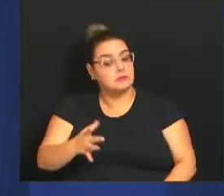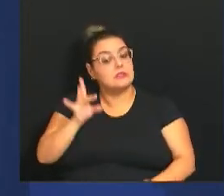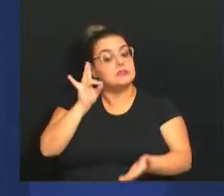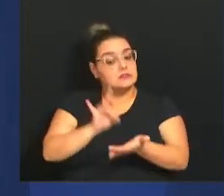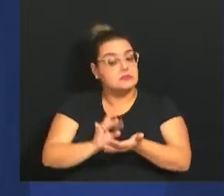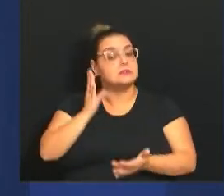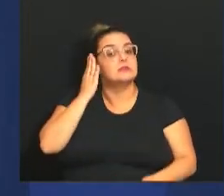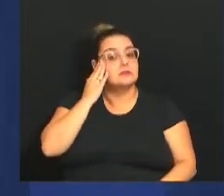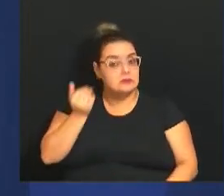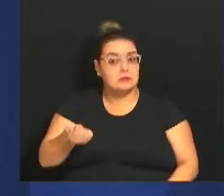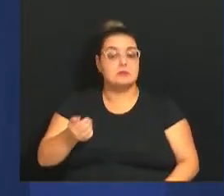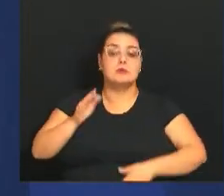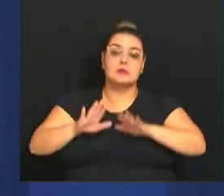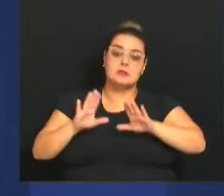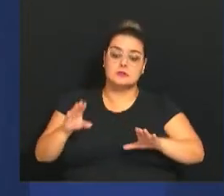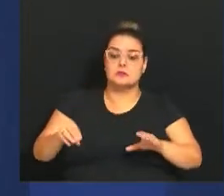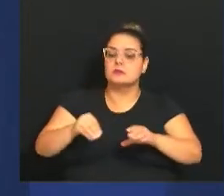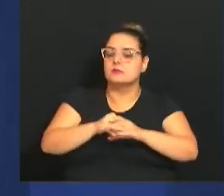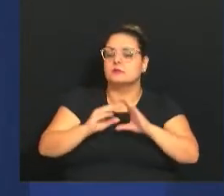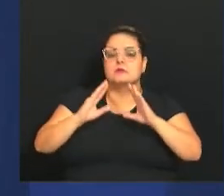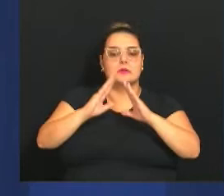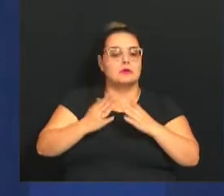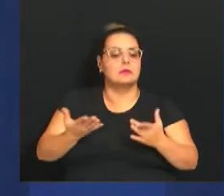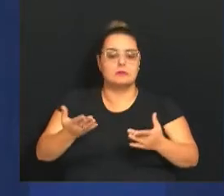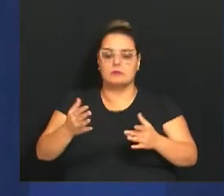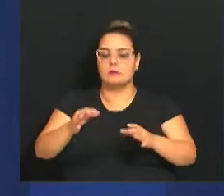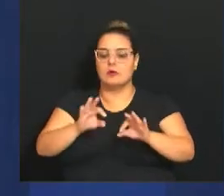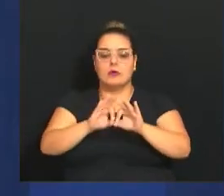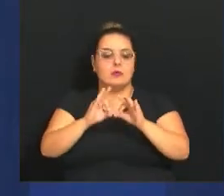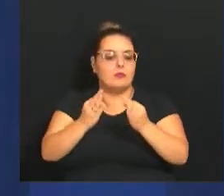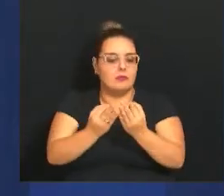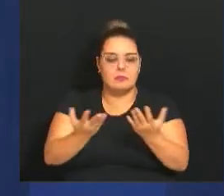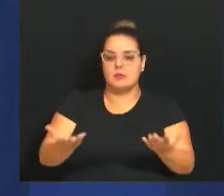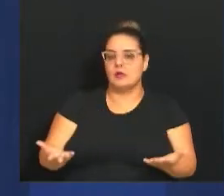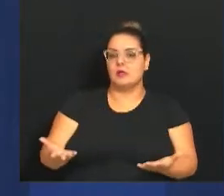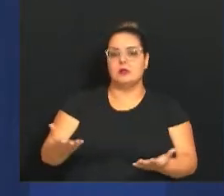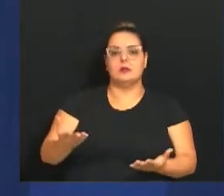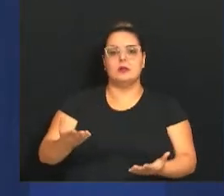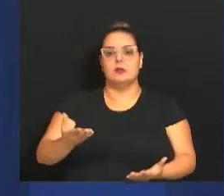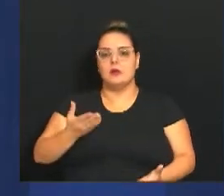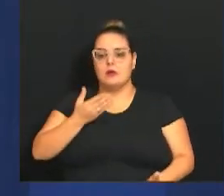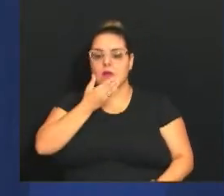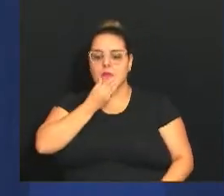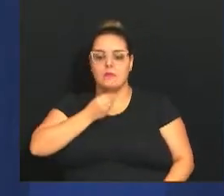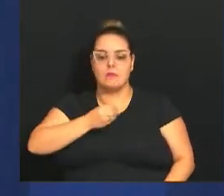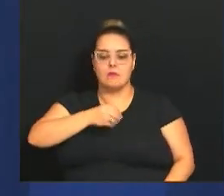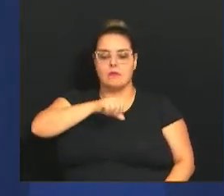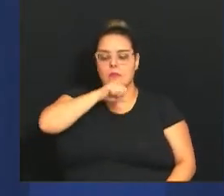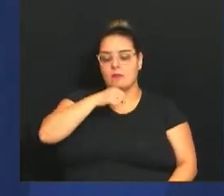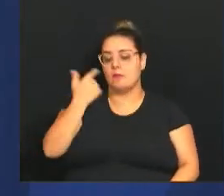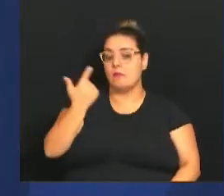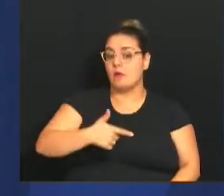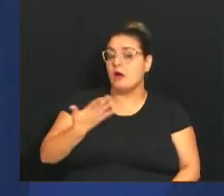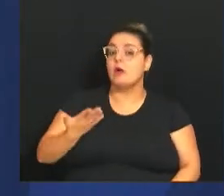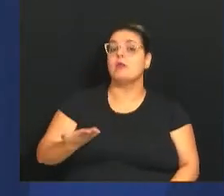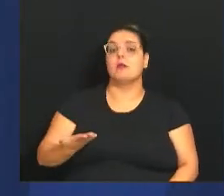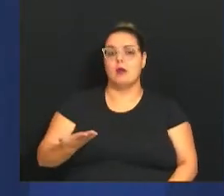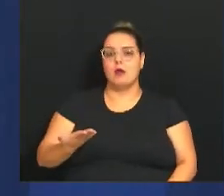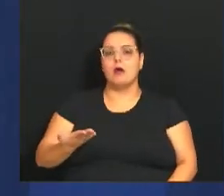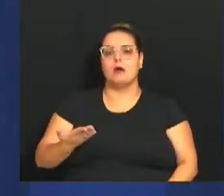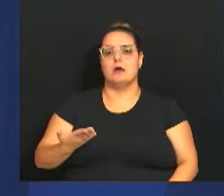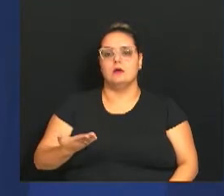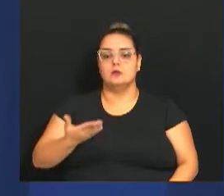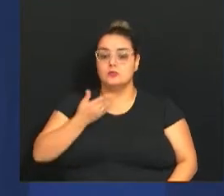dentro de casa, com parentes, com padrastos, com tios. Então, para que essa mulher também entenda que essa